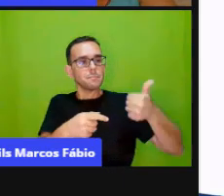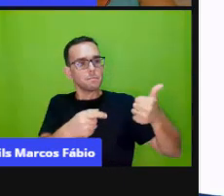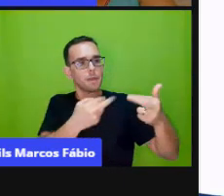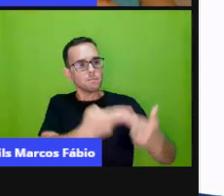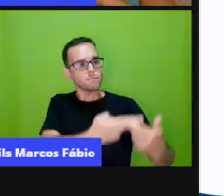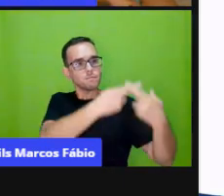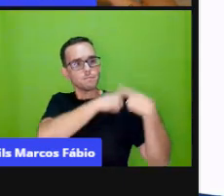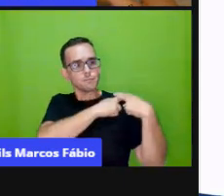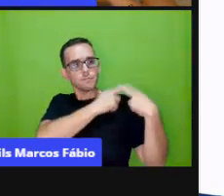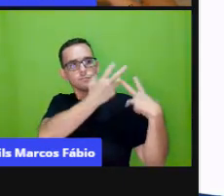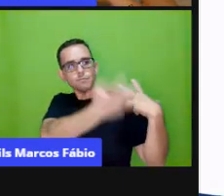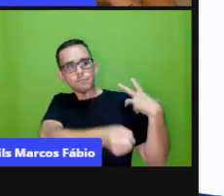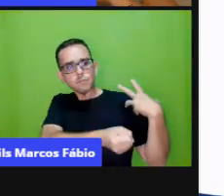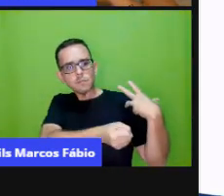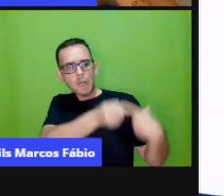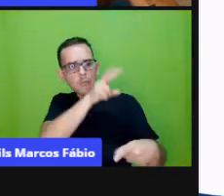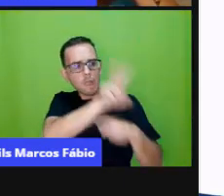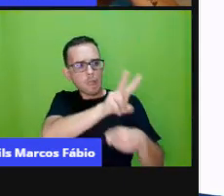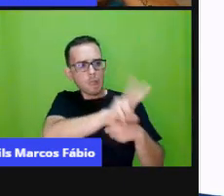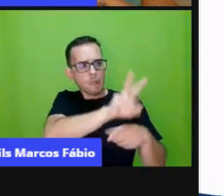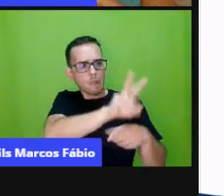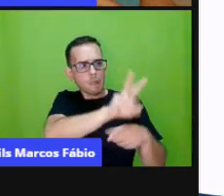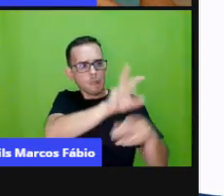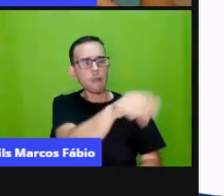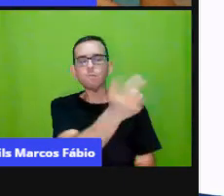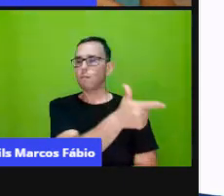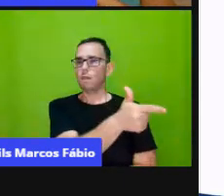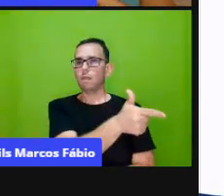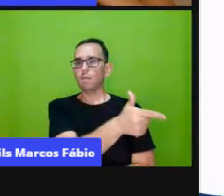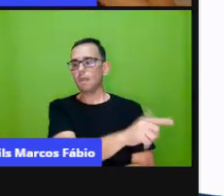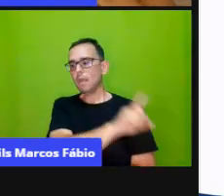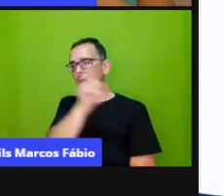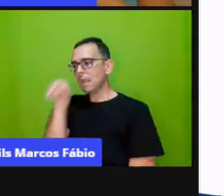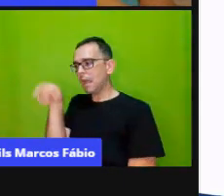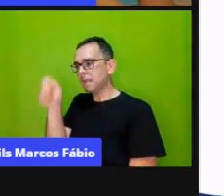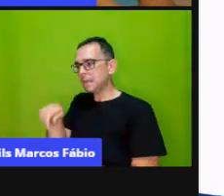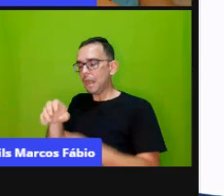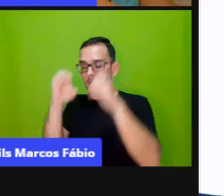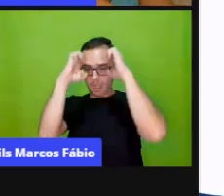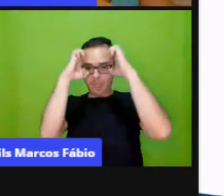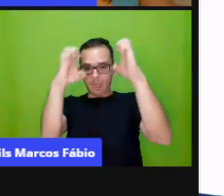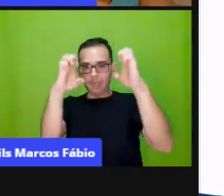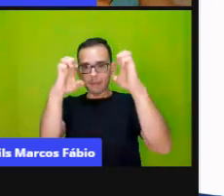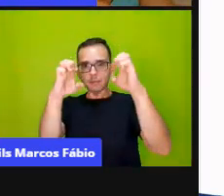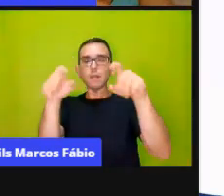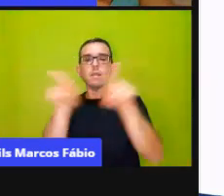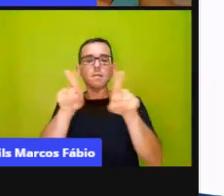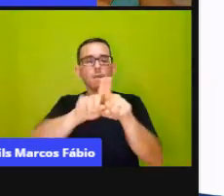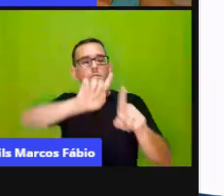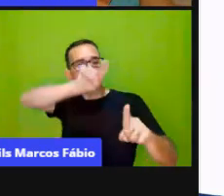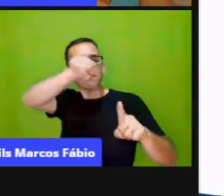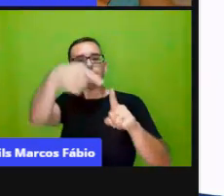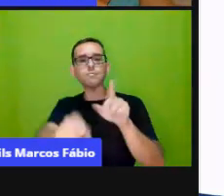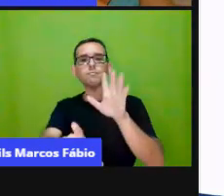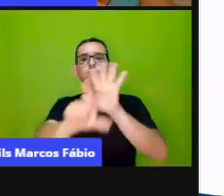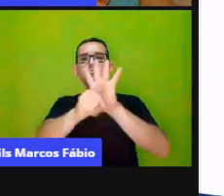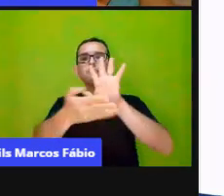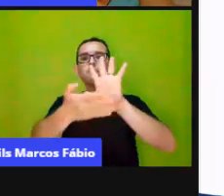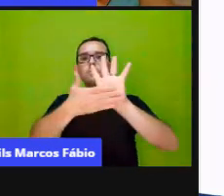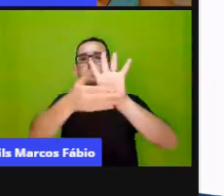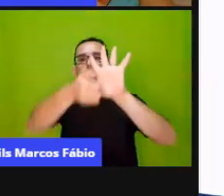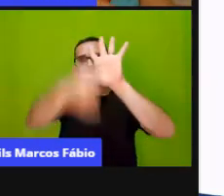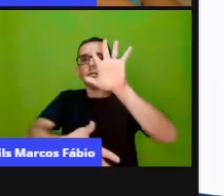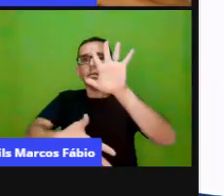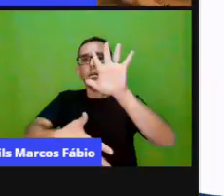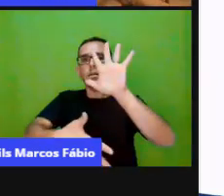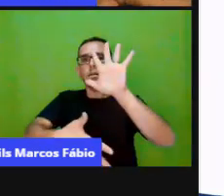deu a ele a assistência devida. Então, a gente está falando de ética e de princípios que vão resultar depois em legislação, que podem ser